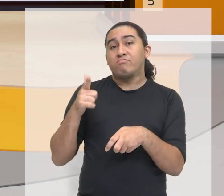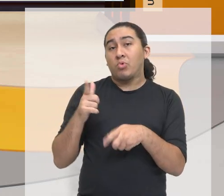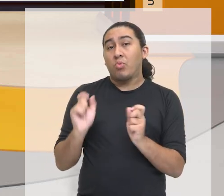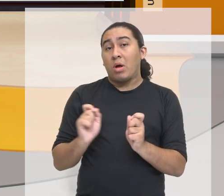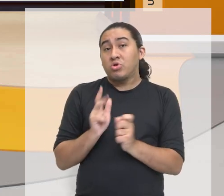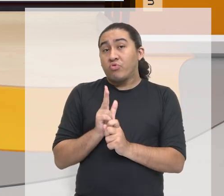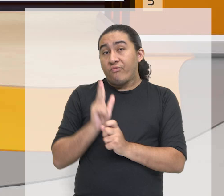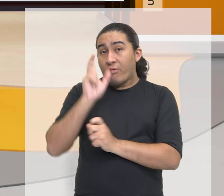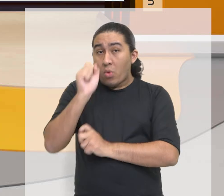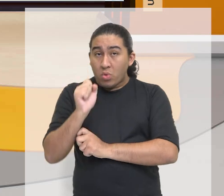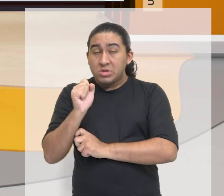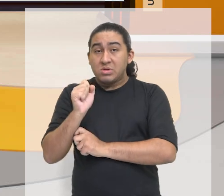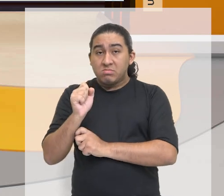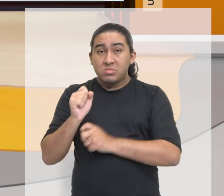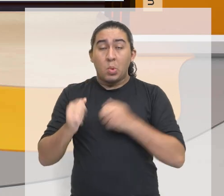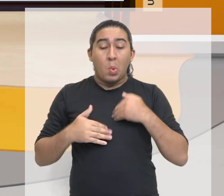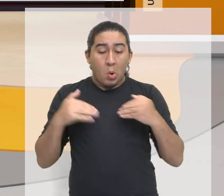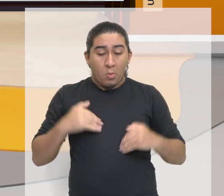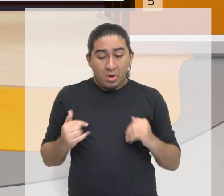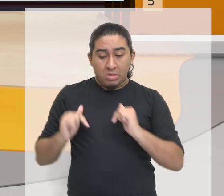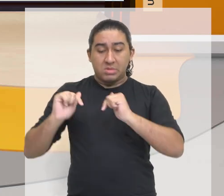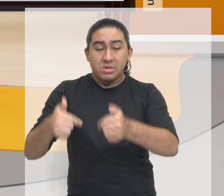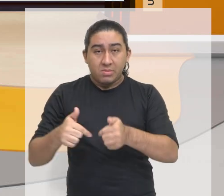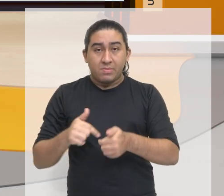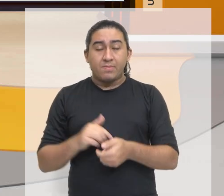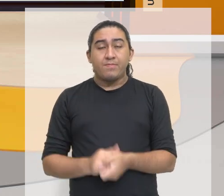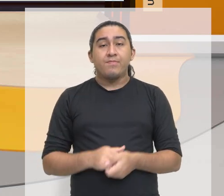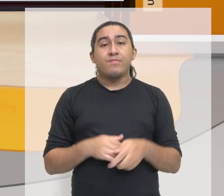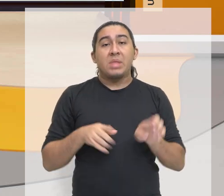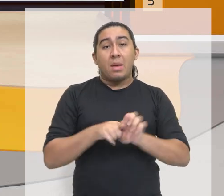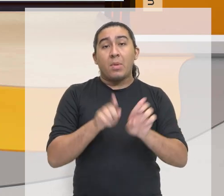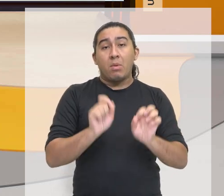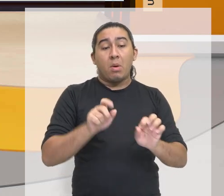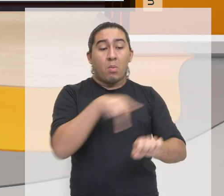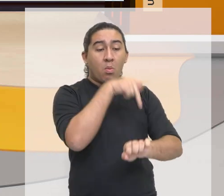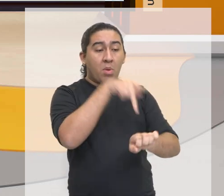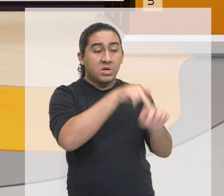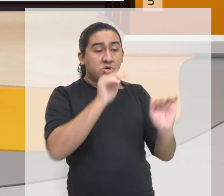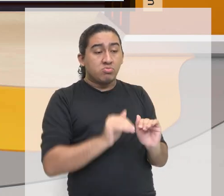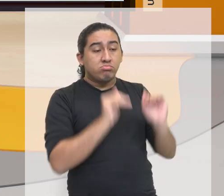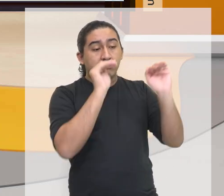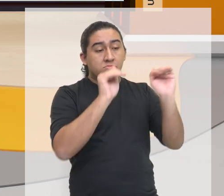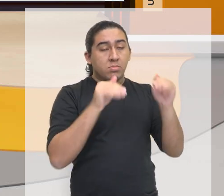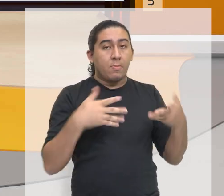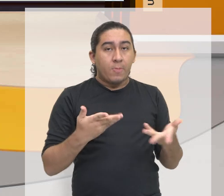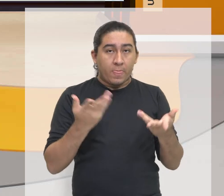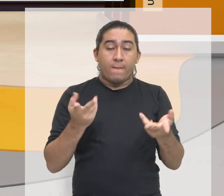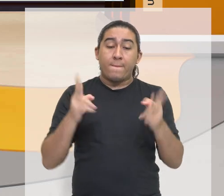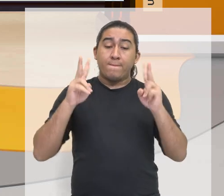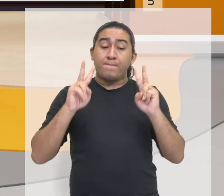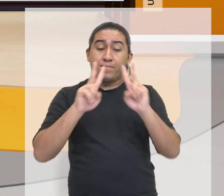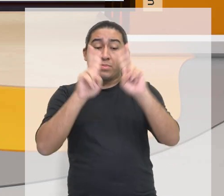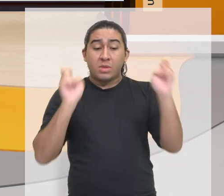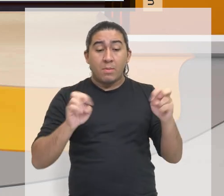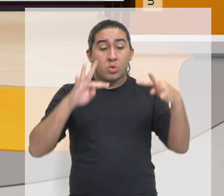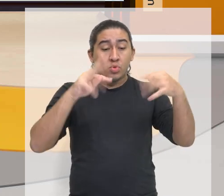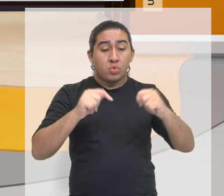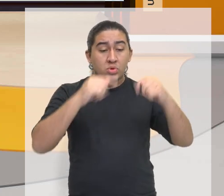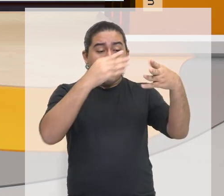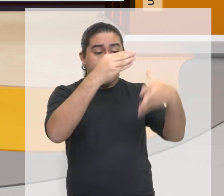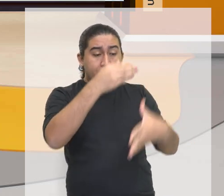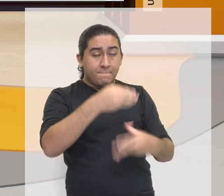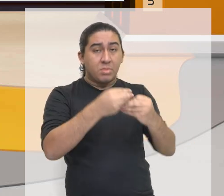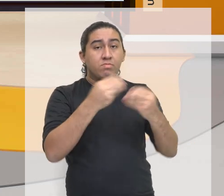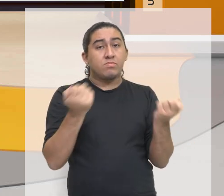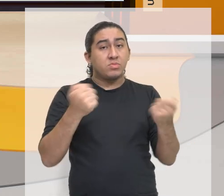mais braçais, certo? E também em relação à soberania nacional. Então, todas essas questões estão englobadas